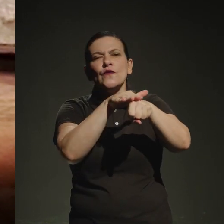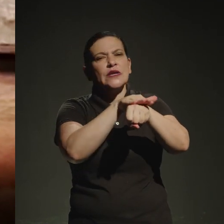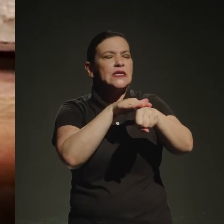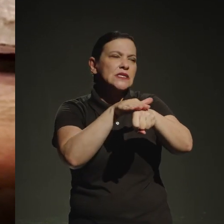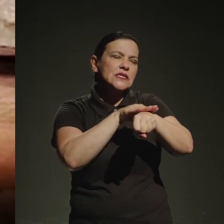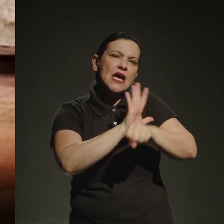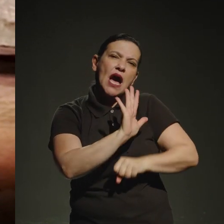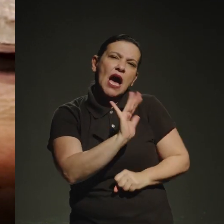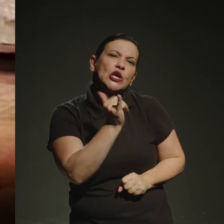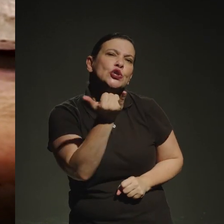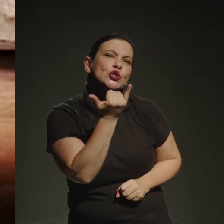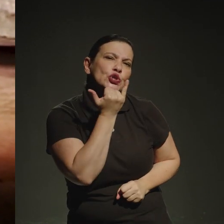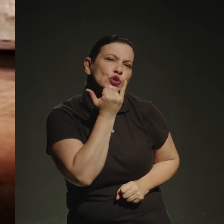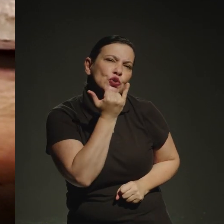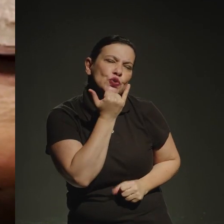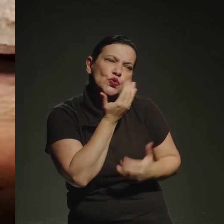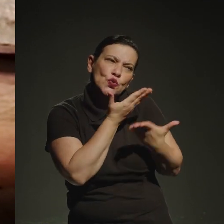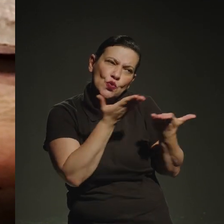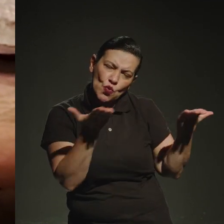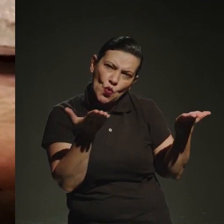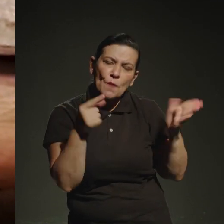Ele se detém para falar com alguém.